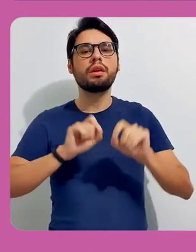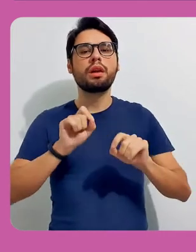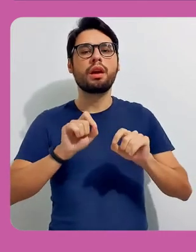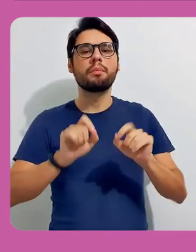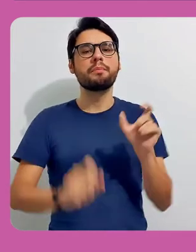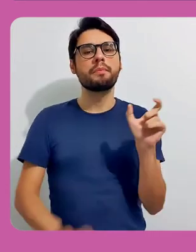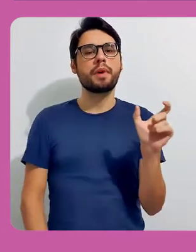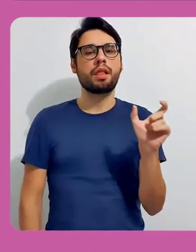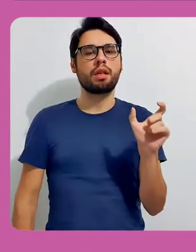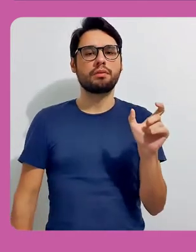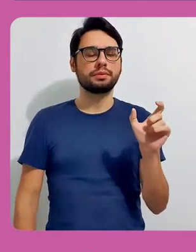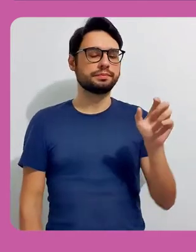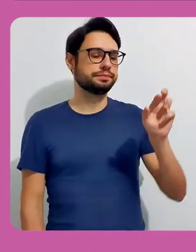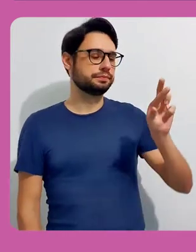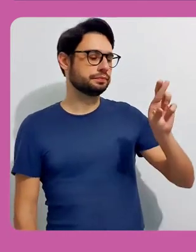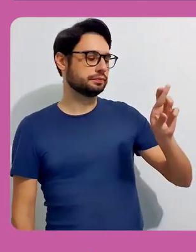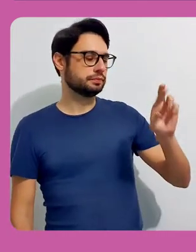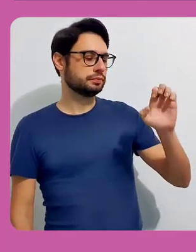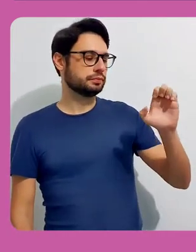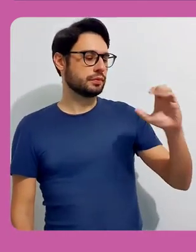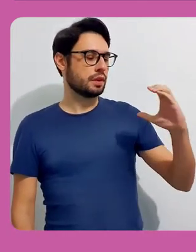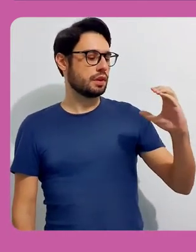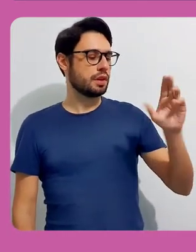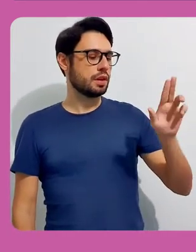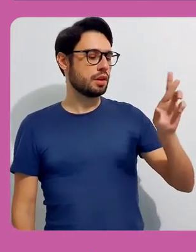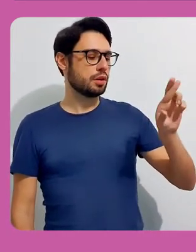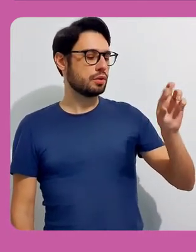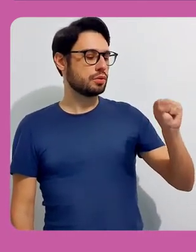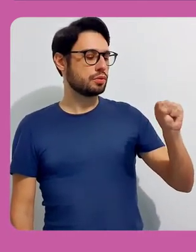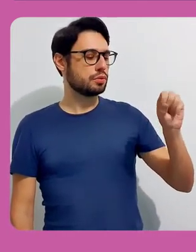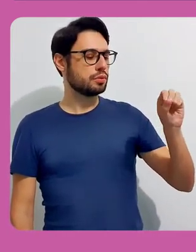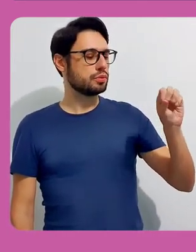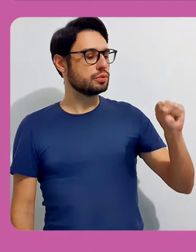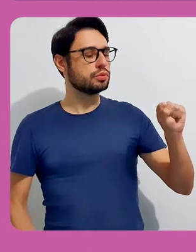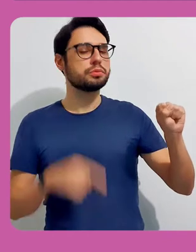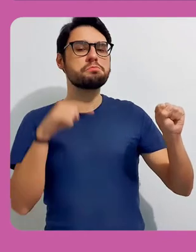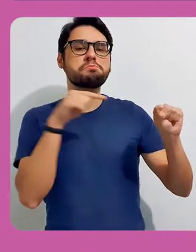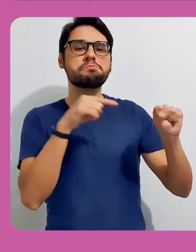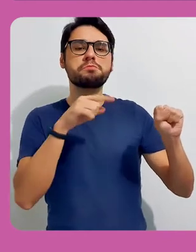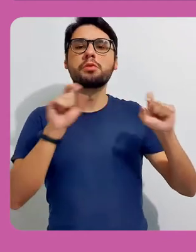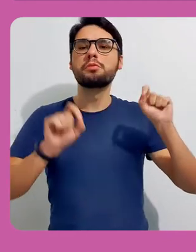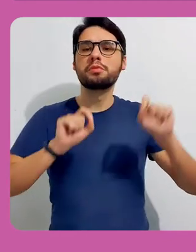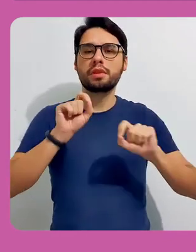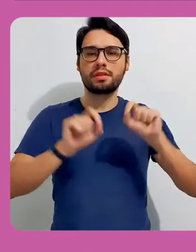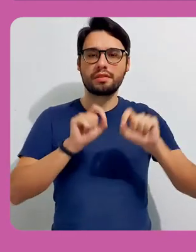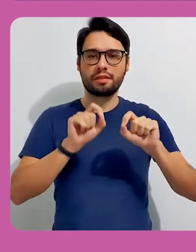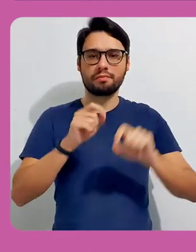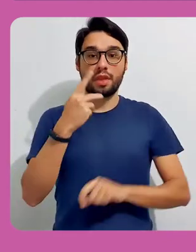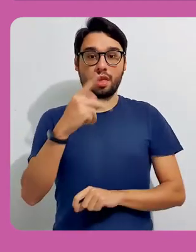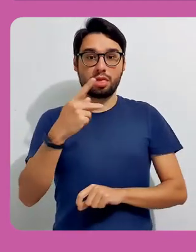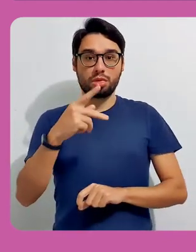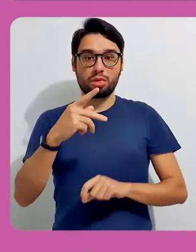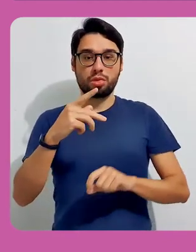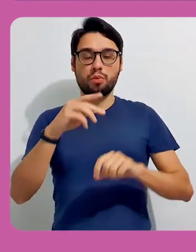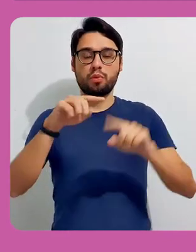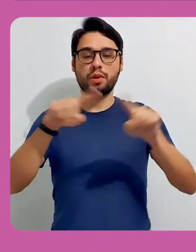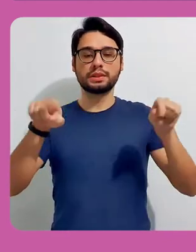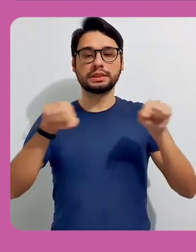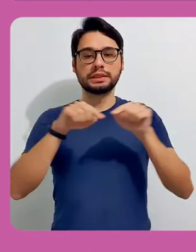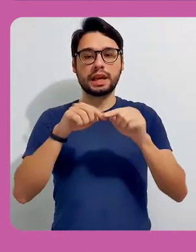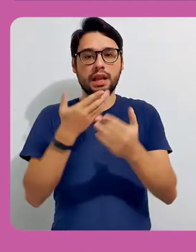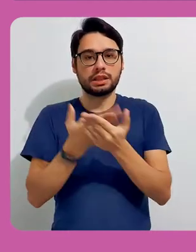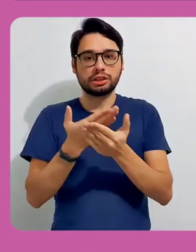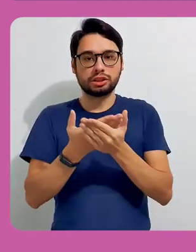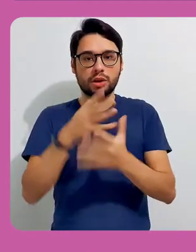recursos os recursos eles são módulos do mundo usados para basicamente incluem